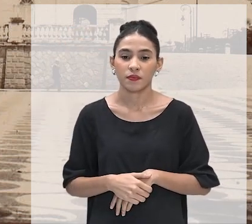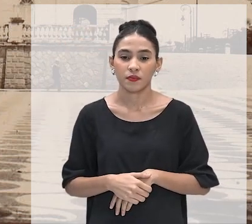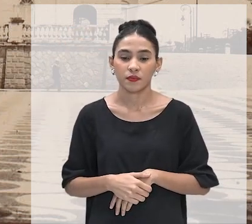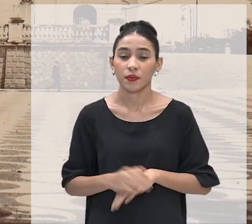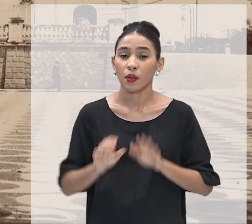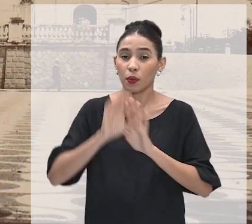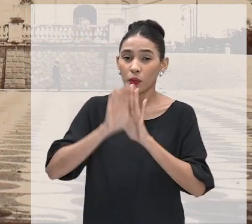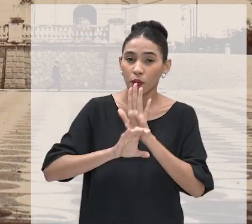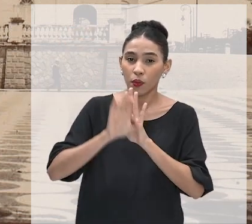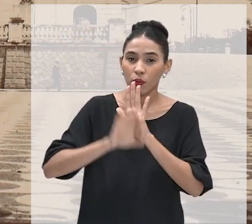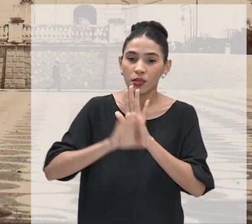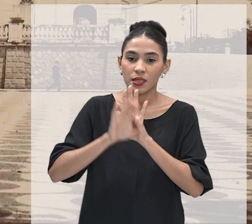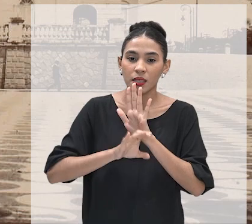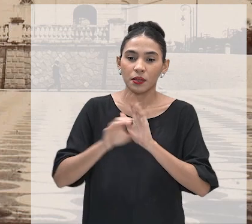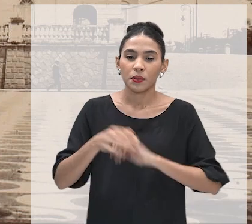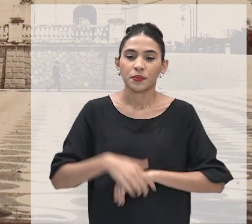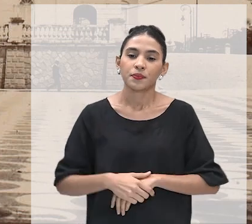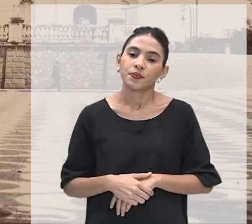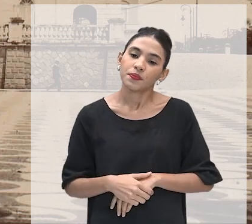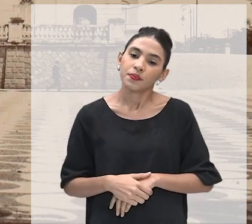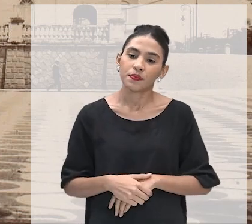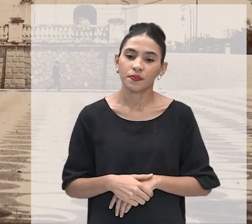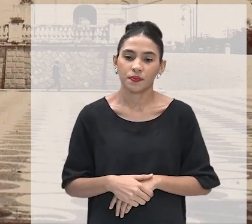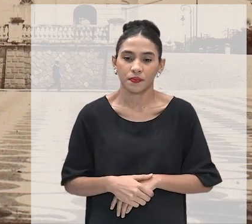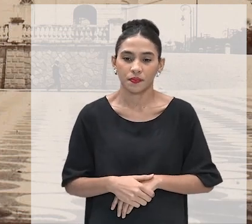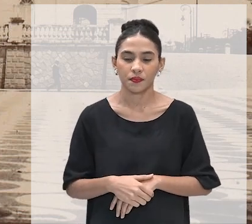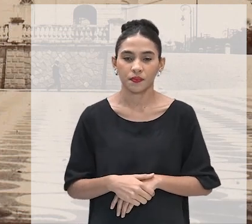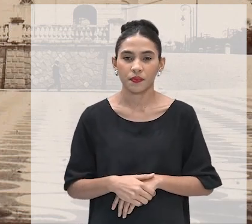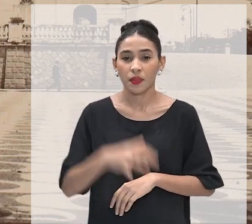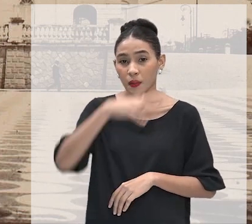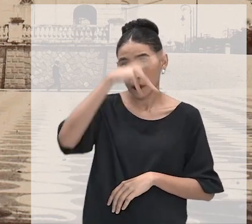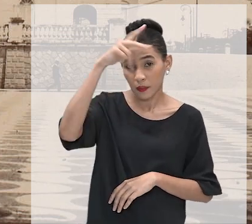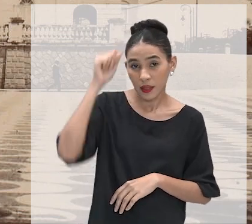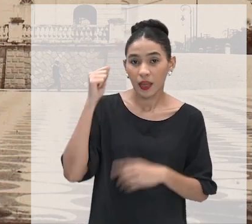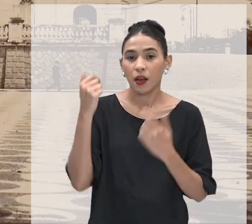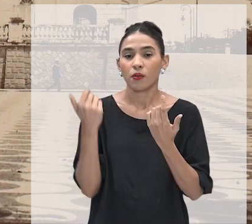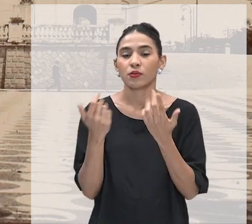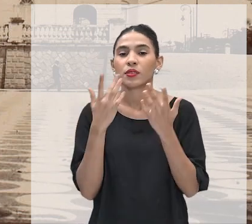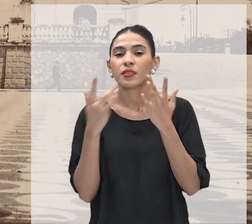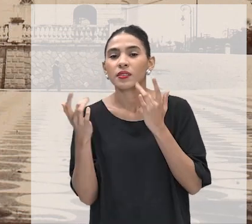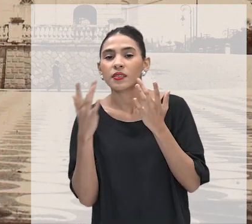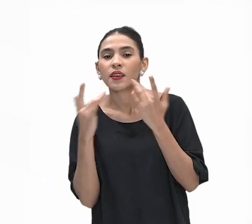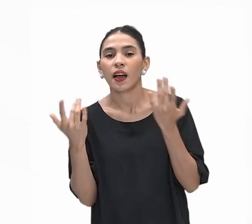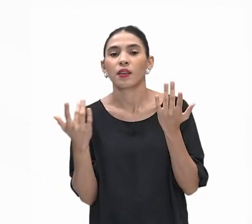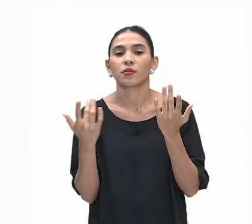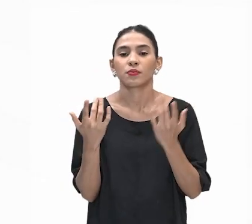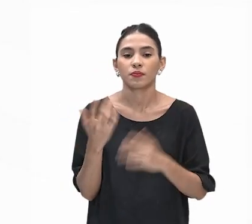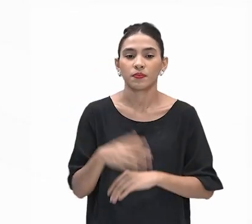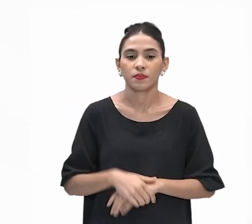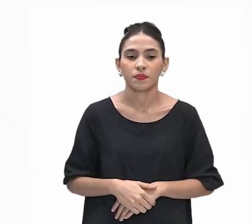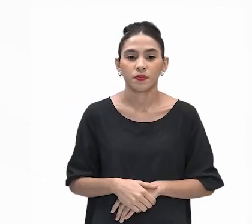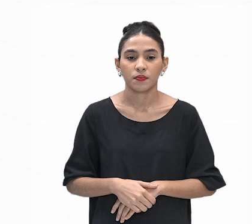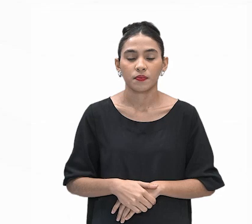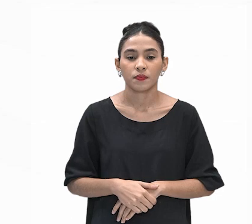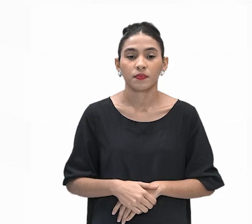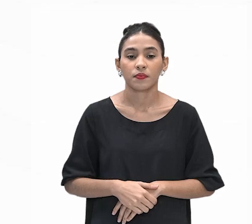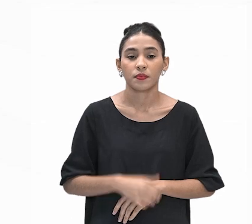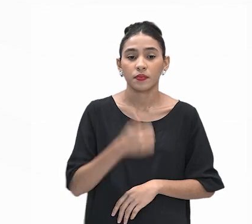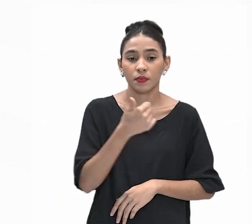conceito sobre essa parte da teatralidade de Manaus em questão das artes cênicas. Vamos ver?